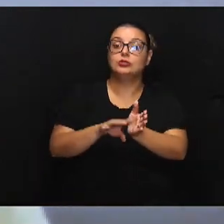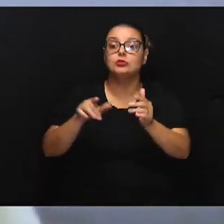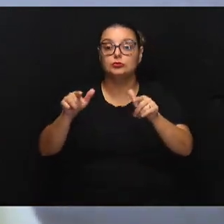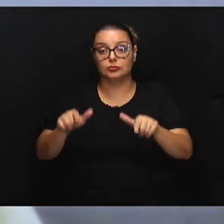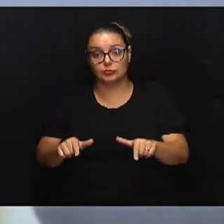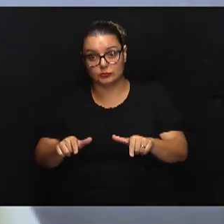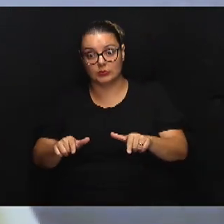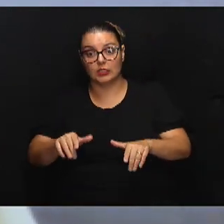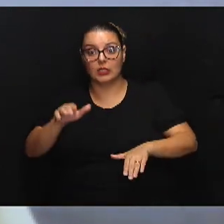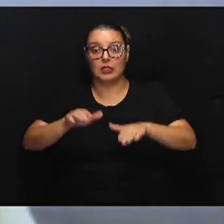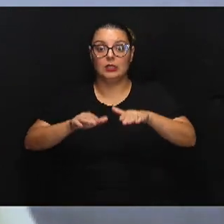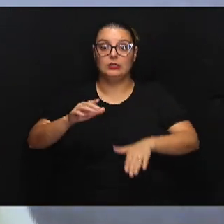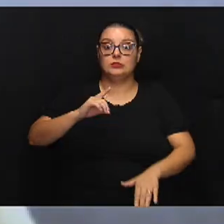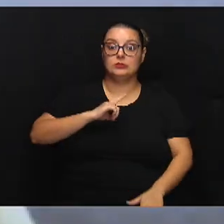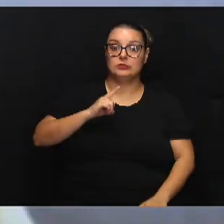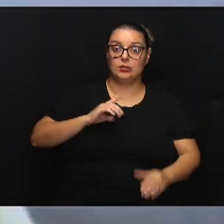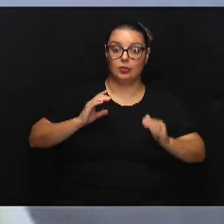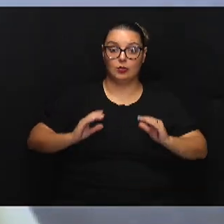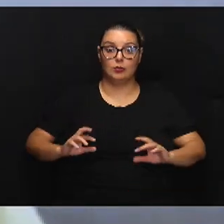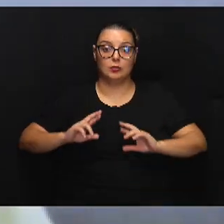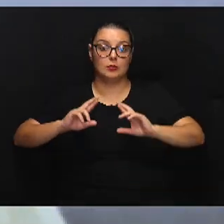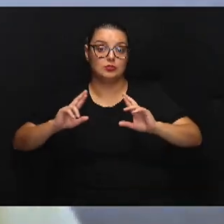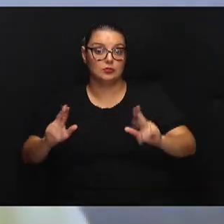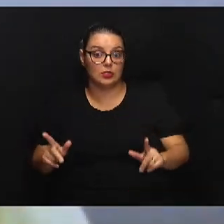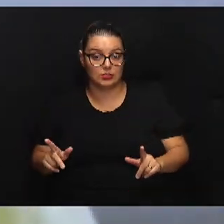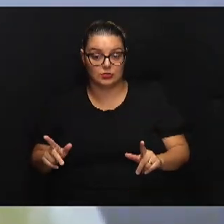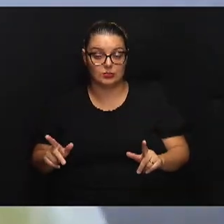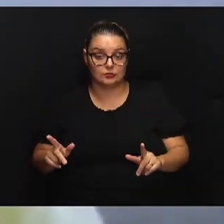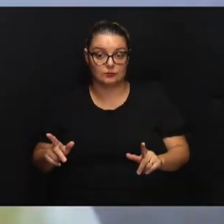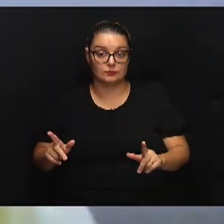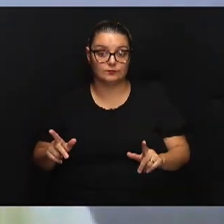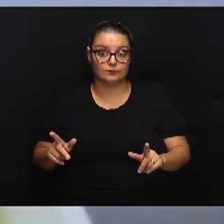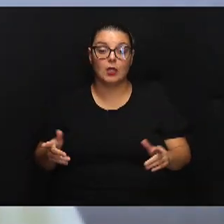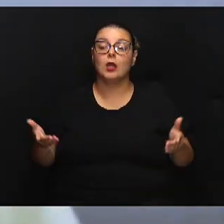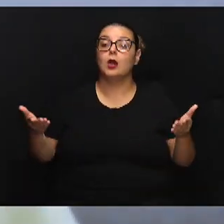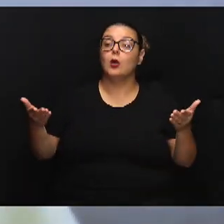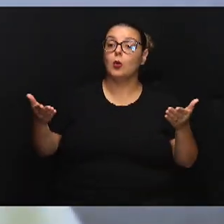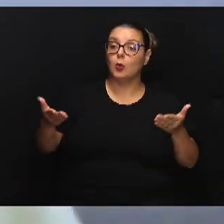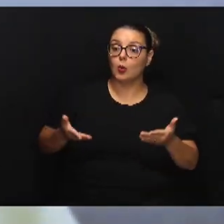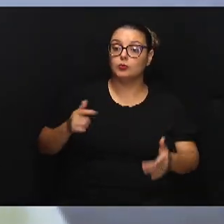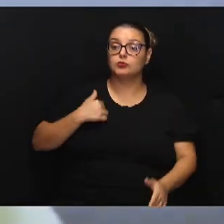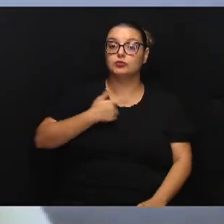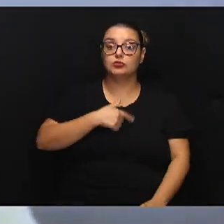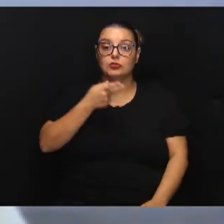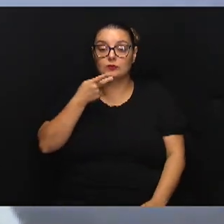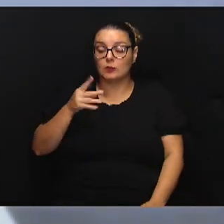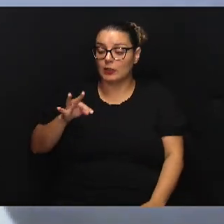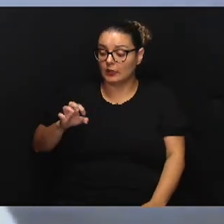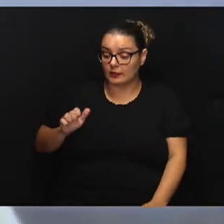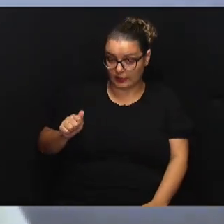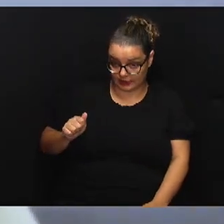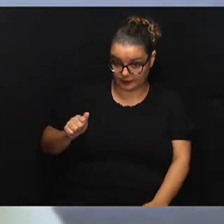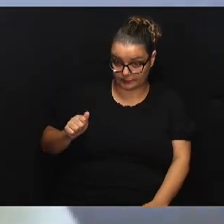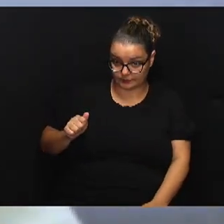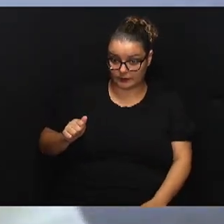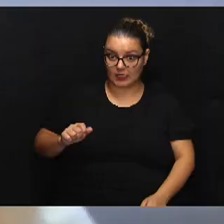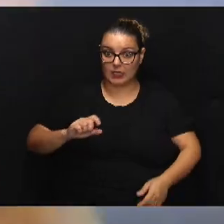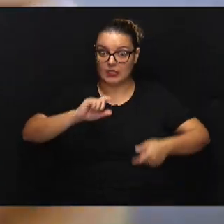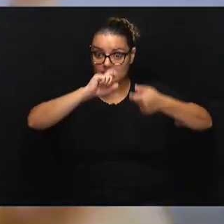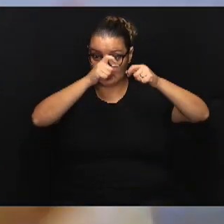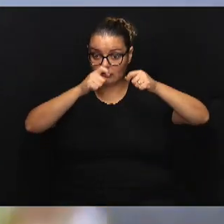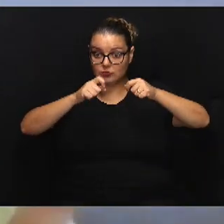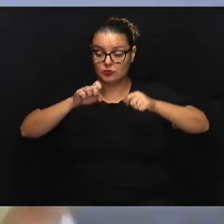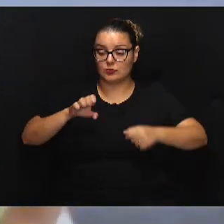e muitas vezes ela tem um comportamento diferente. Então, hoje nós chamamos de TEA, transtorno do espectro autista, porque